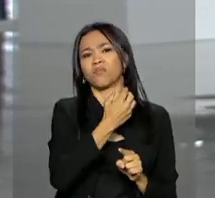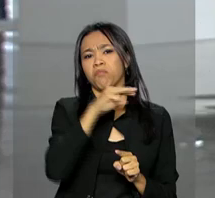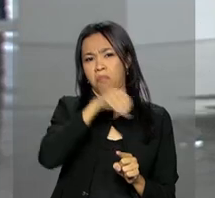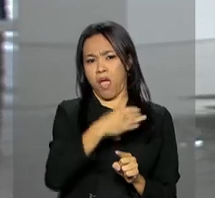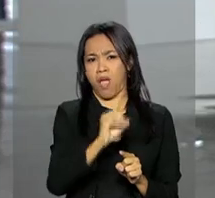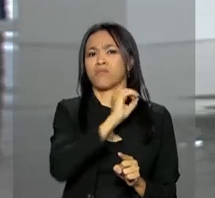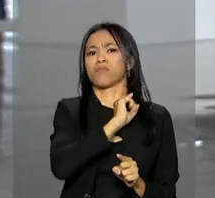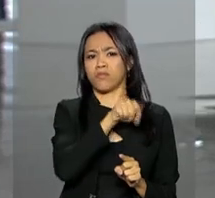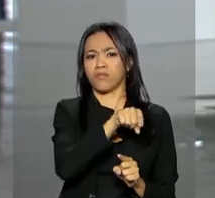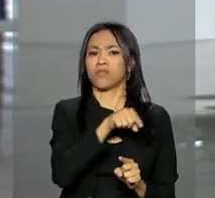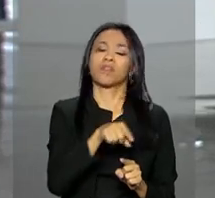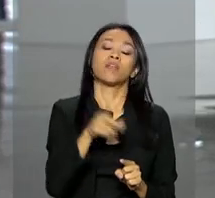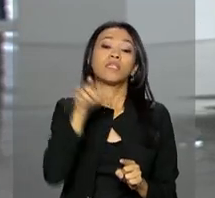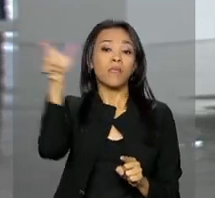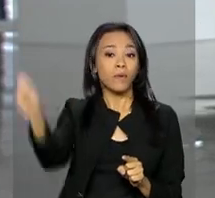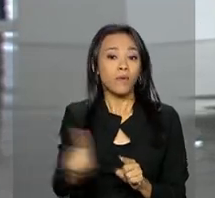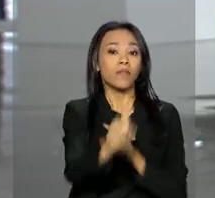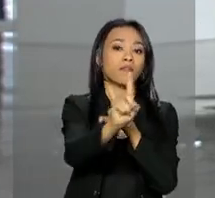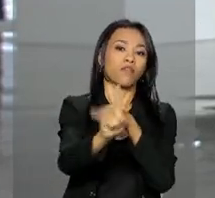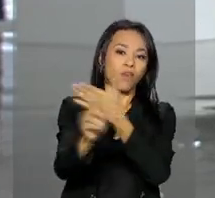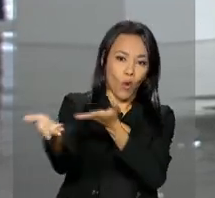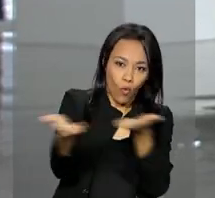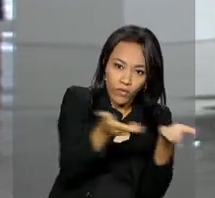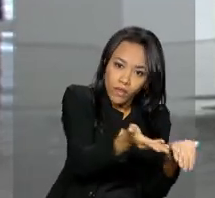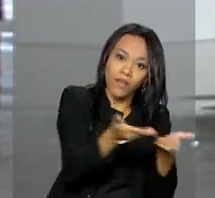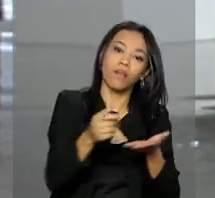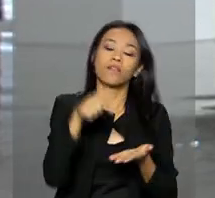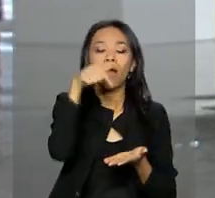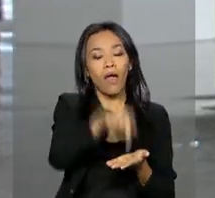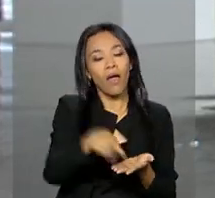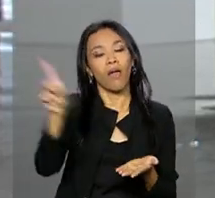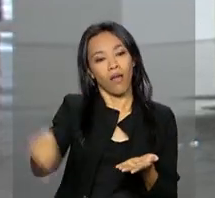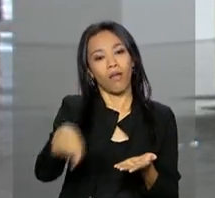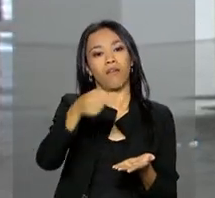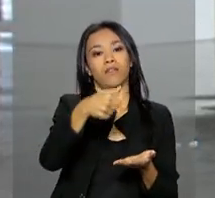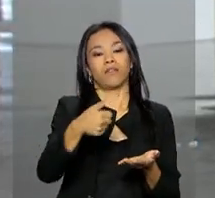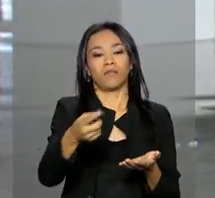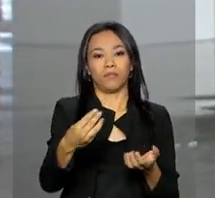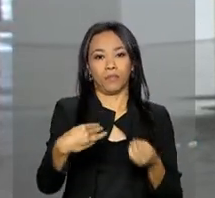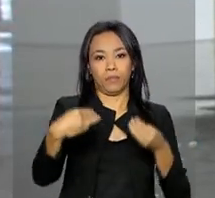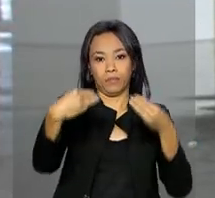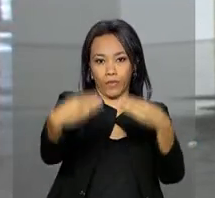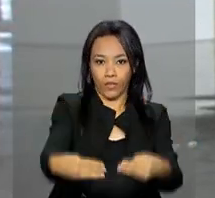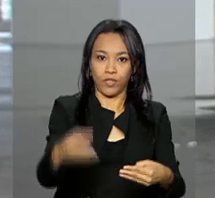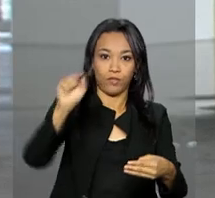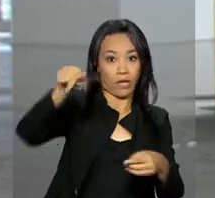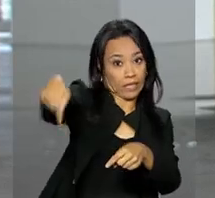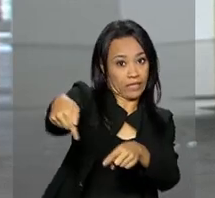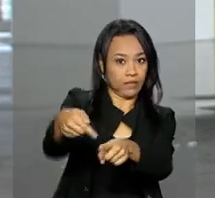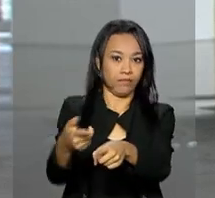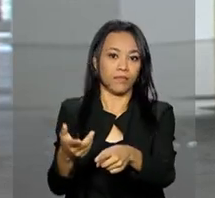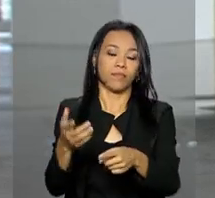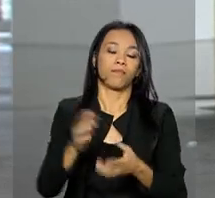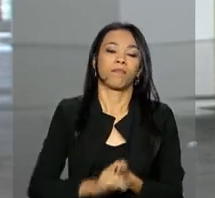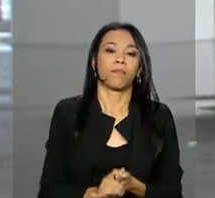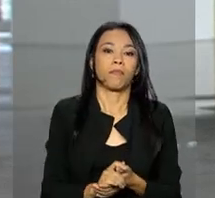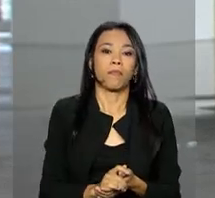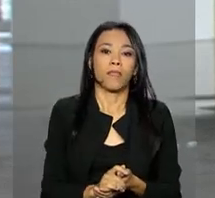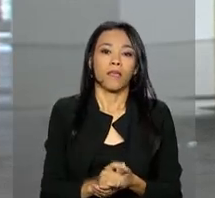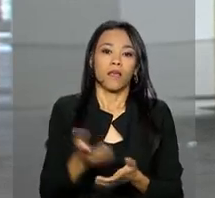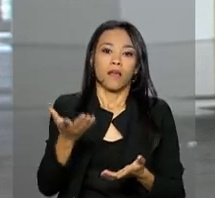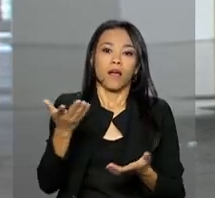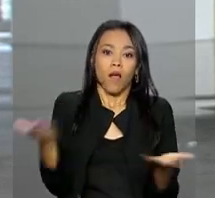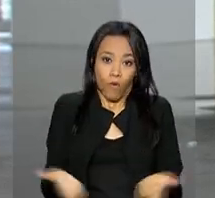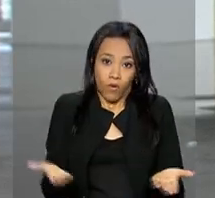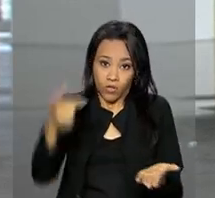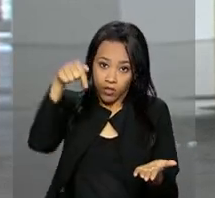Osmar serralho foi convidado para ser o ministro da Transparência bom aqui hoje pela manhã no